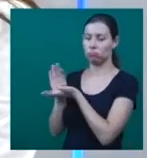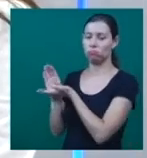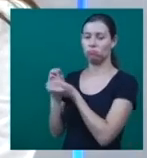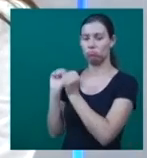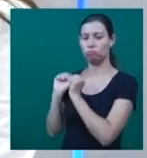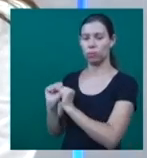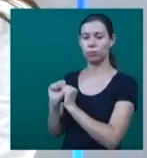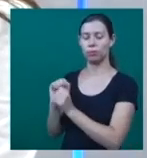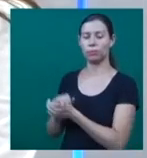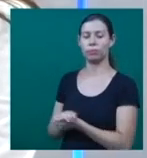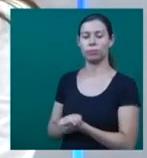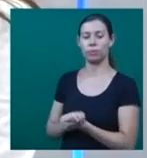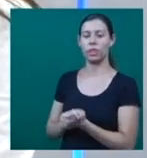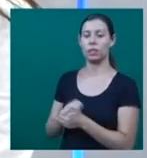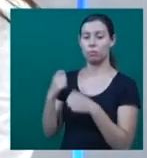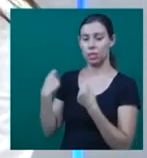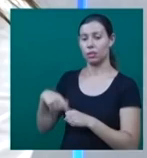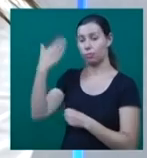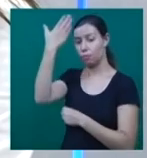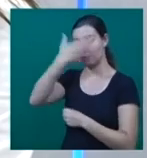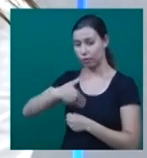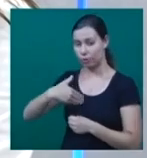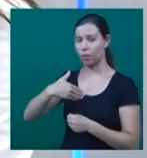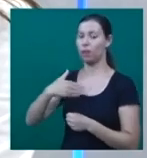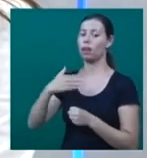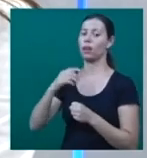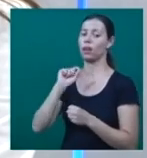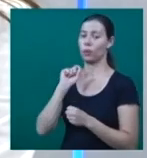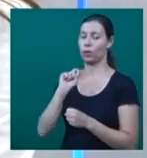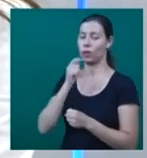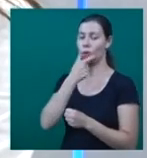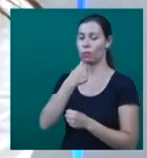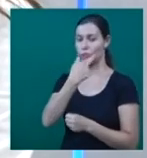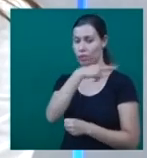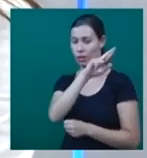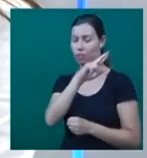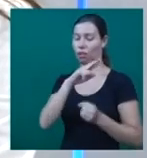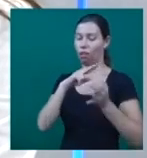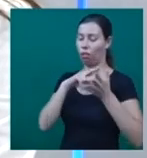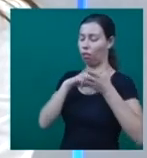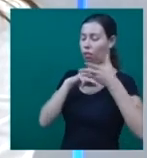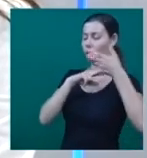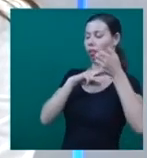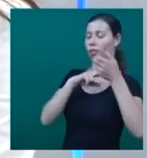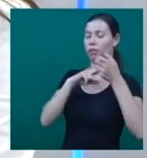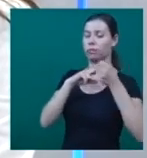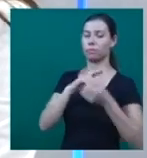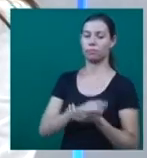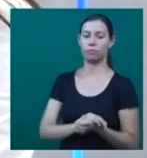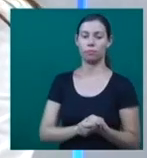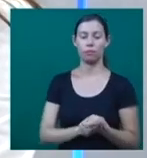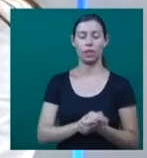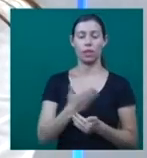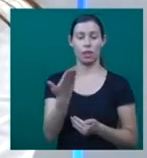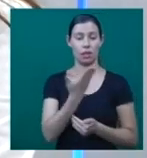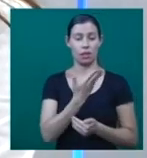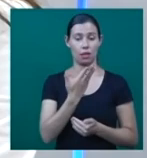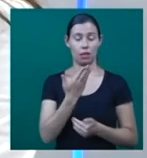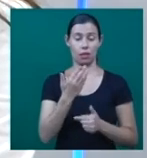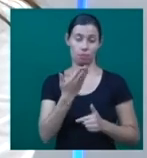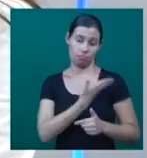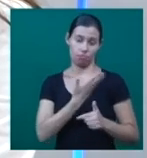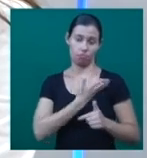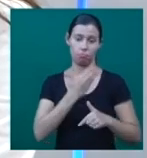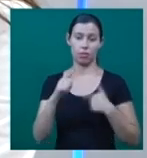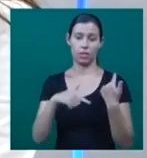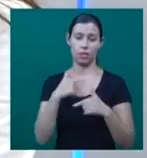comprovar, né, que está sendo assediado. No caso, ao contrário, numa situação entre colegas de trabalho, isso